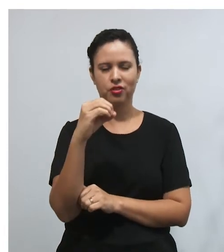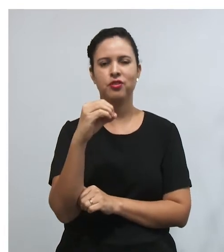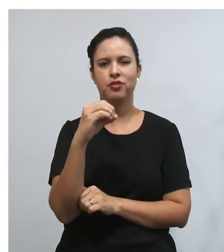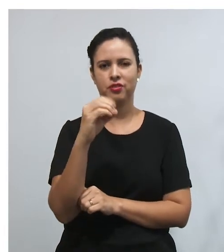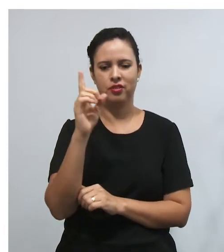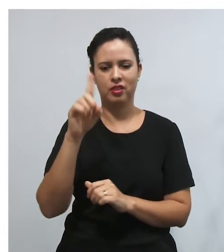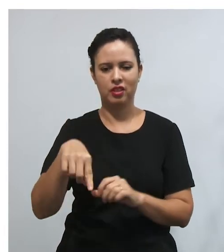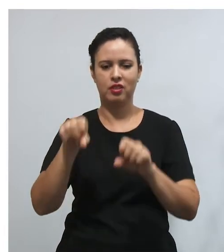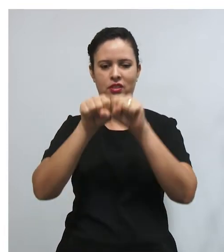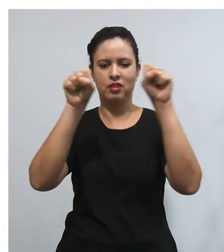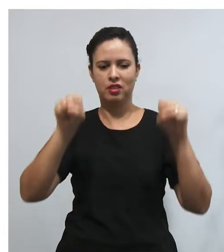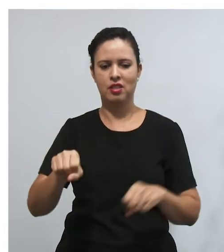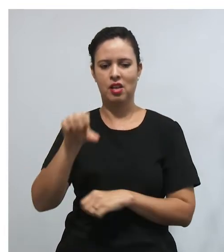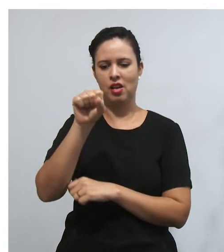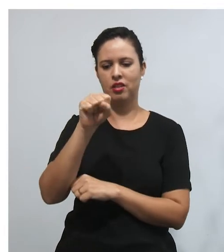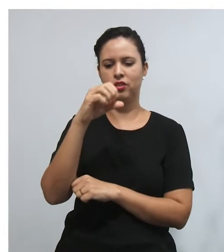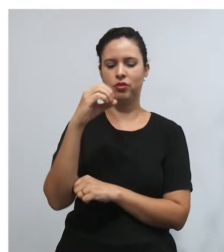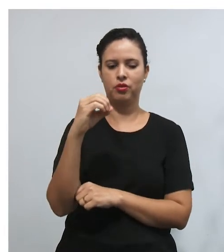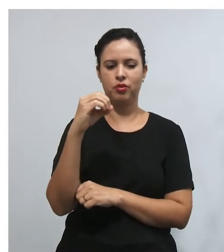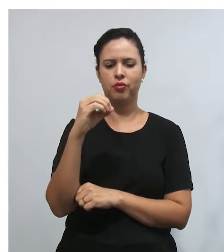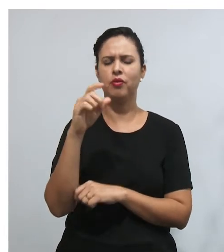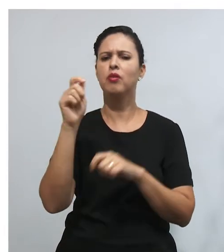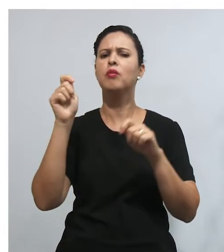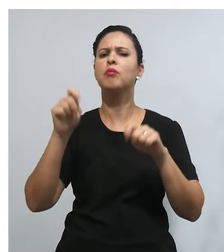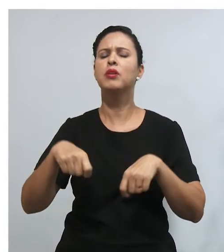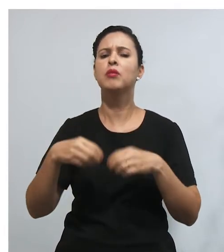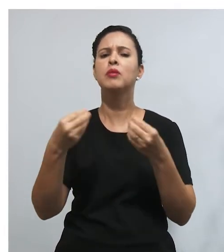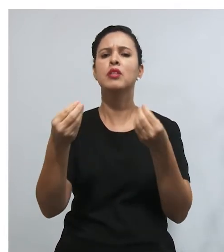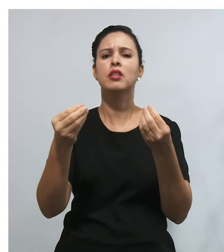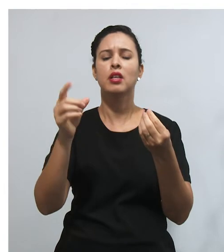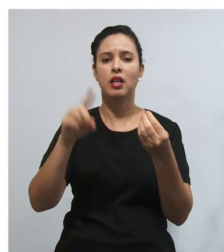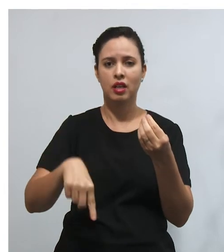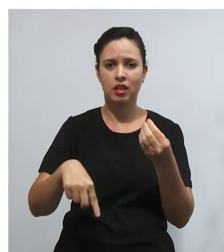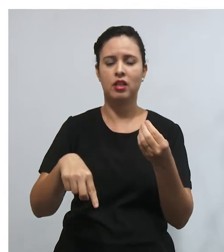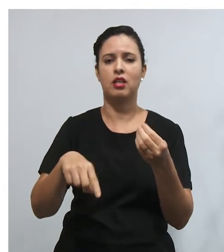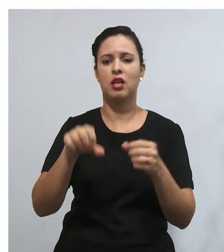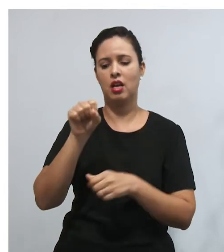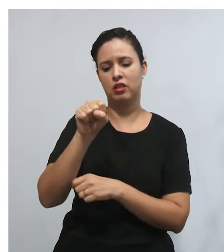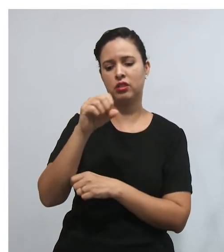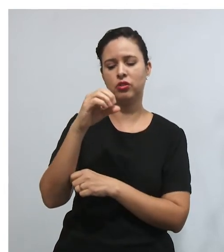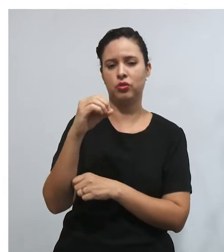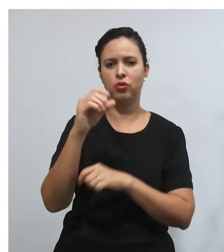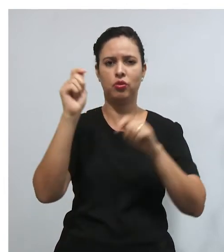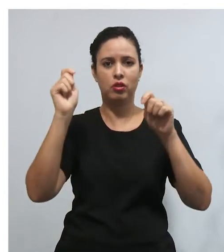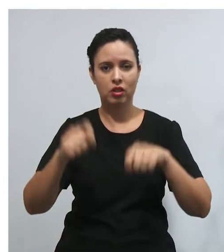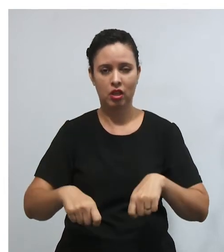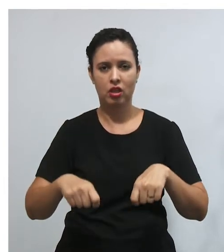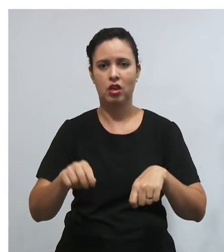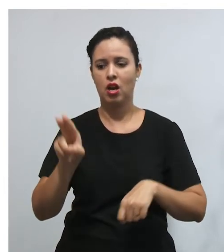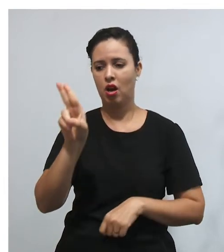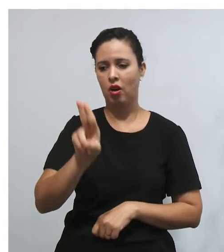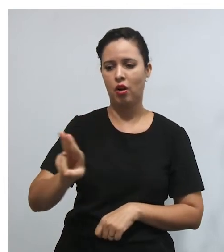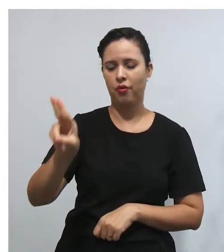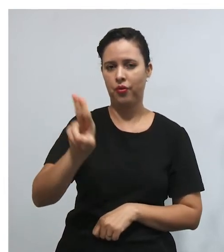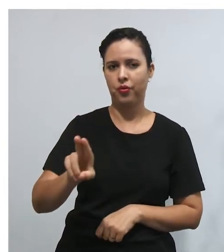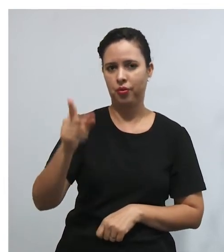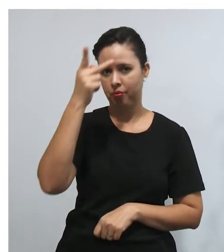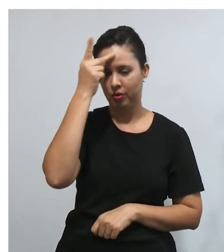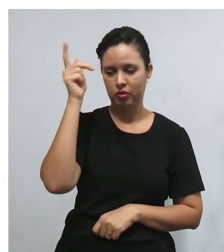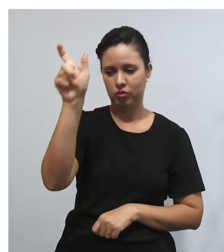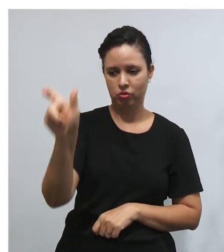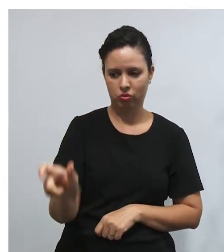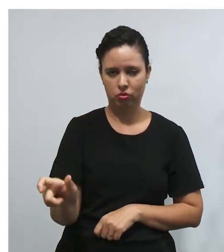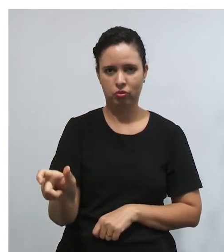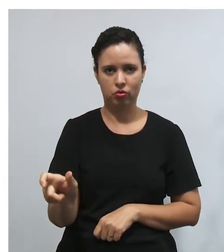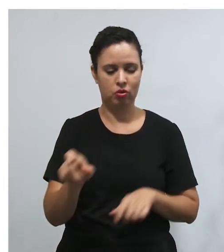chamado de SO. E o SO permite que o usuário consiga interagir com a máquina.